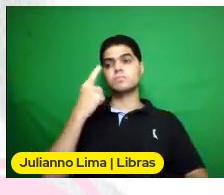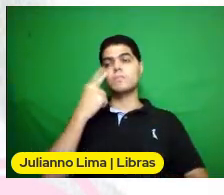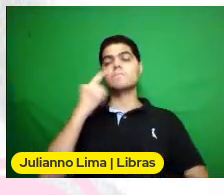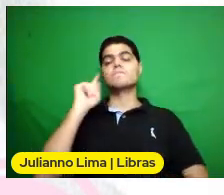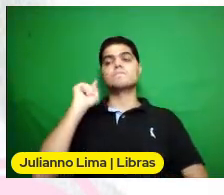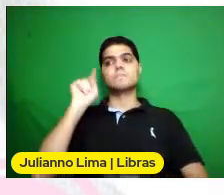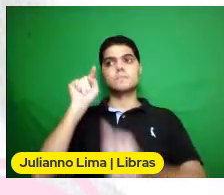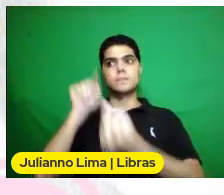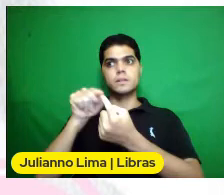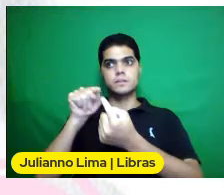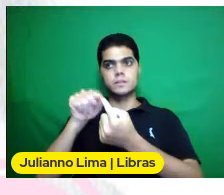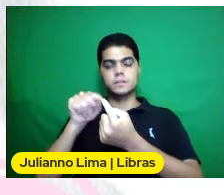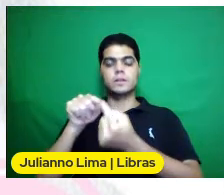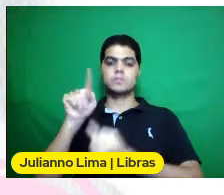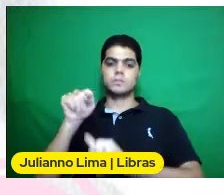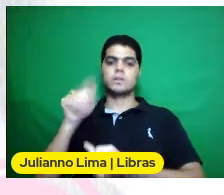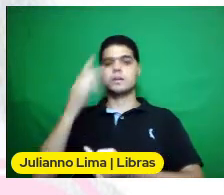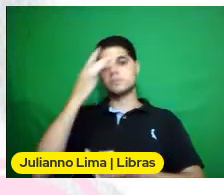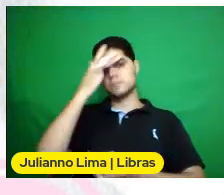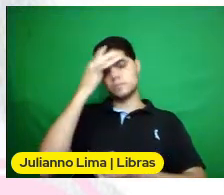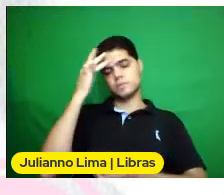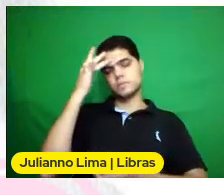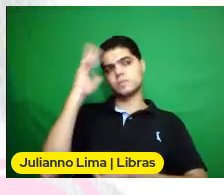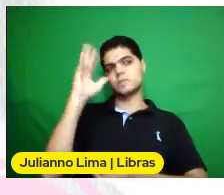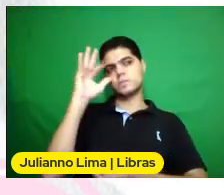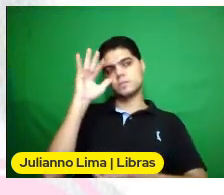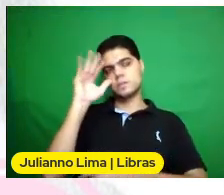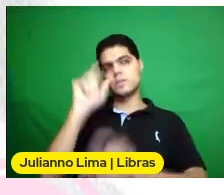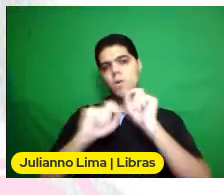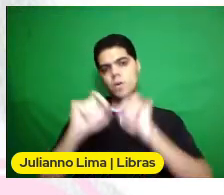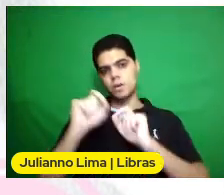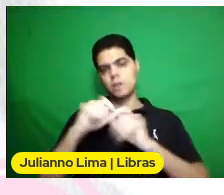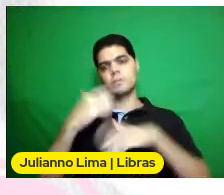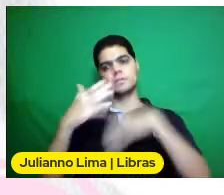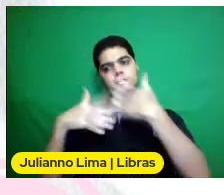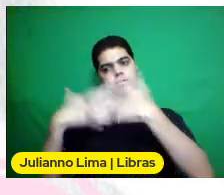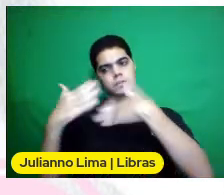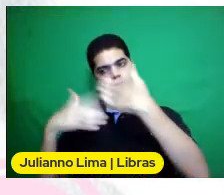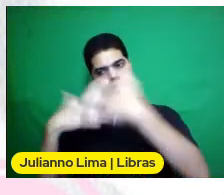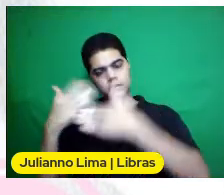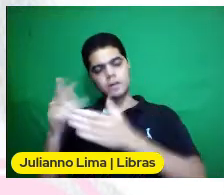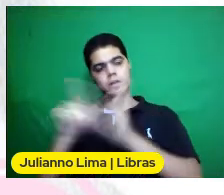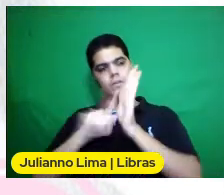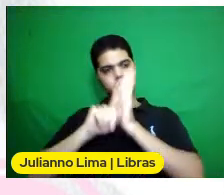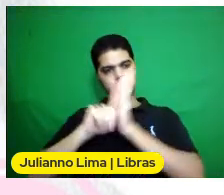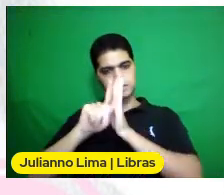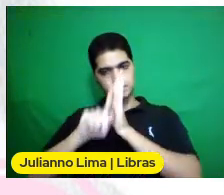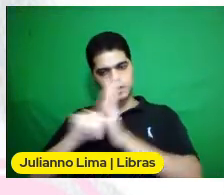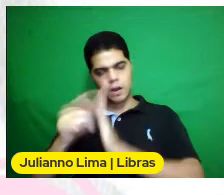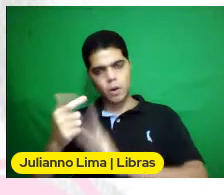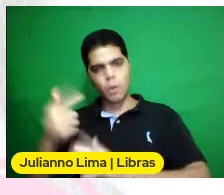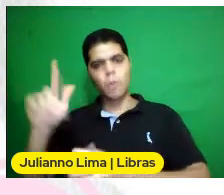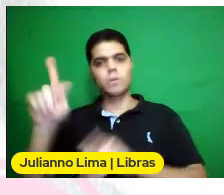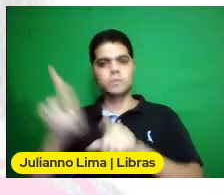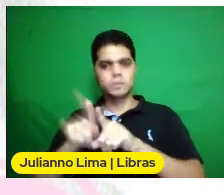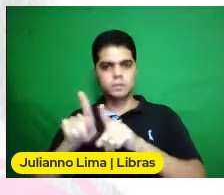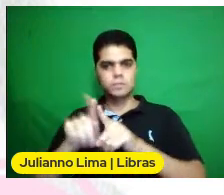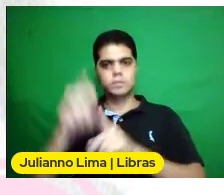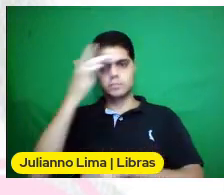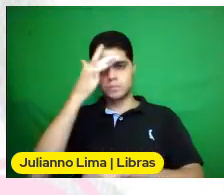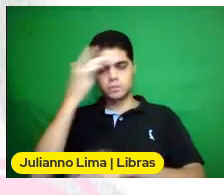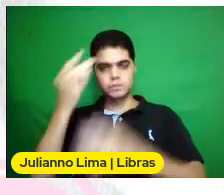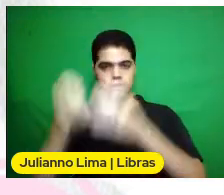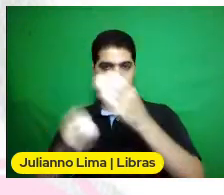que quem assistisse se interessasse e fosse buscar, né, nos autores que